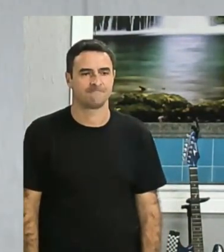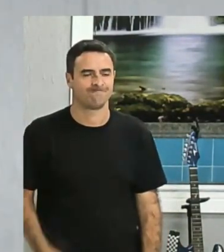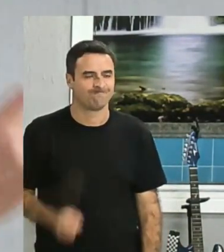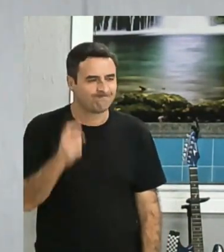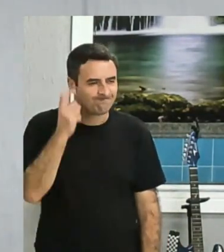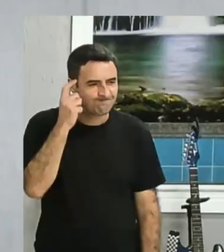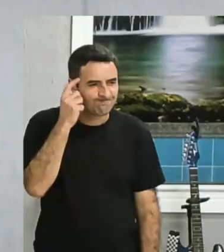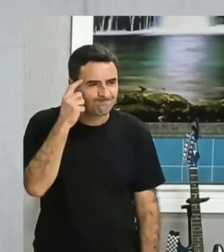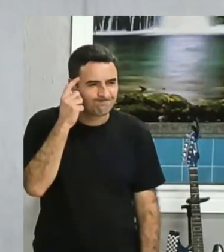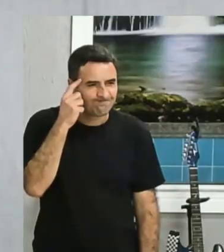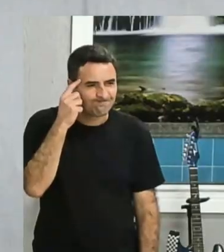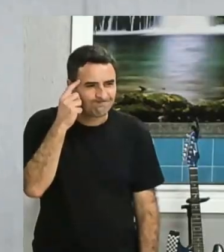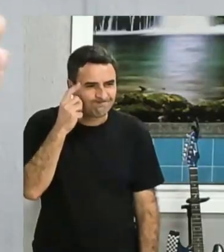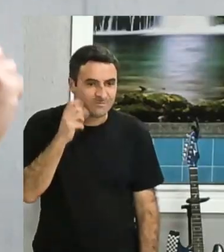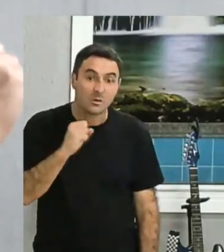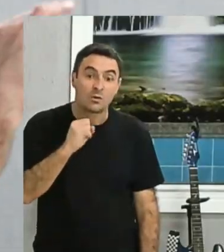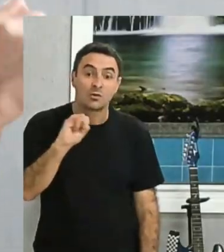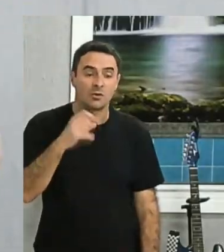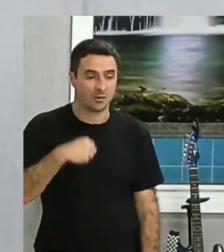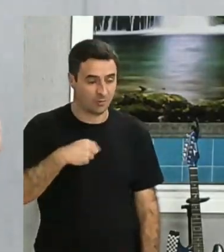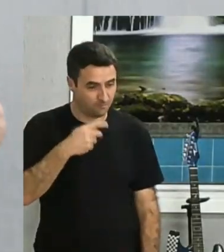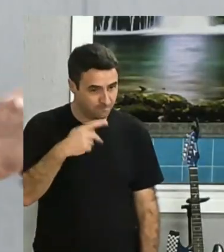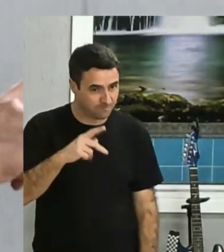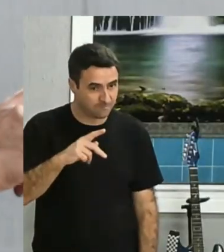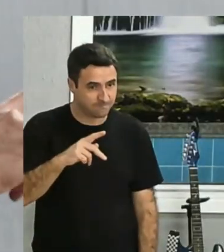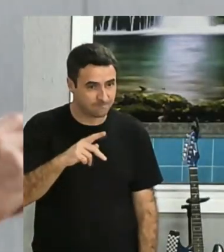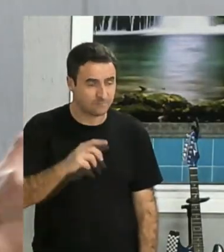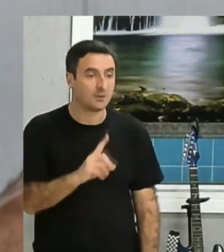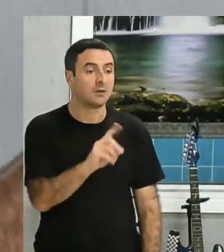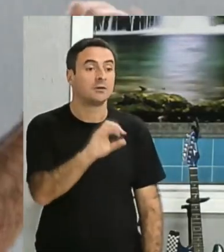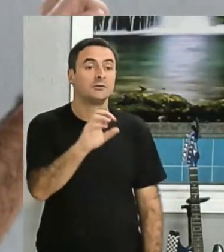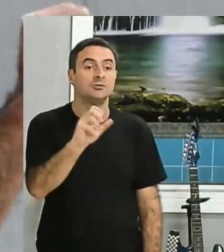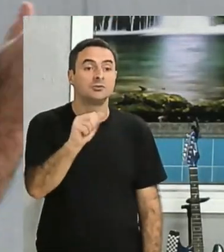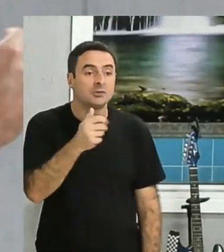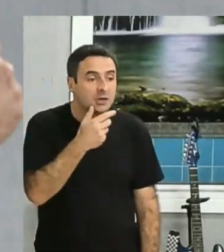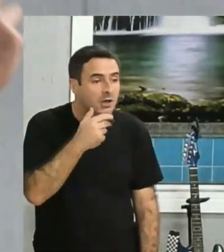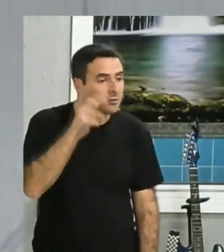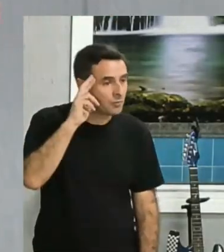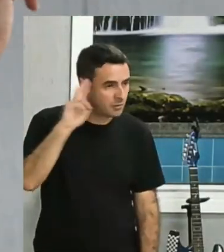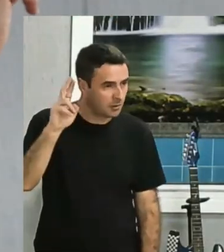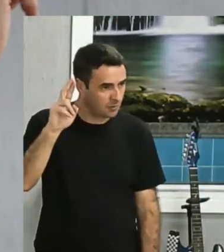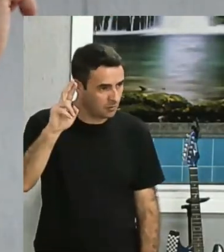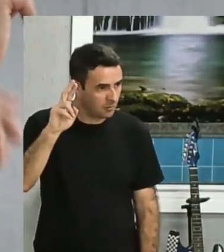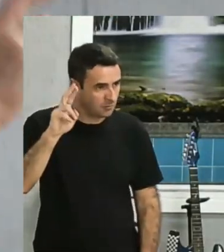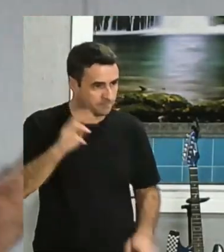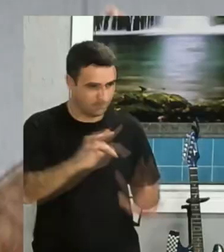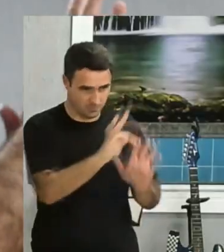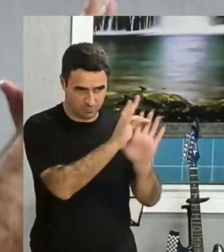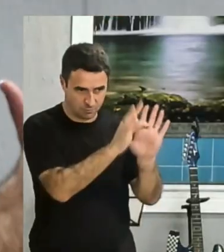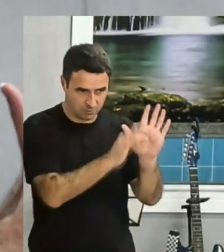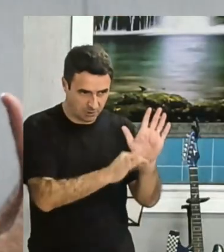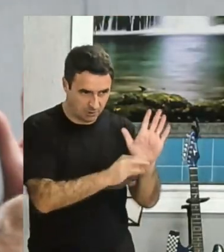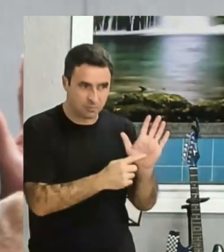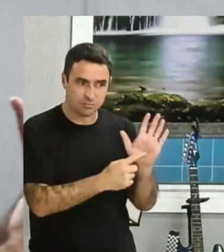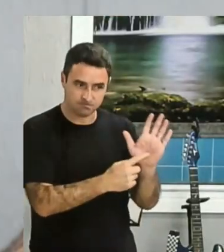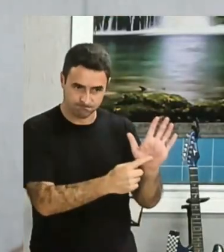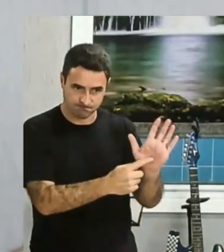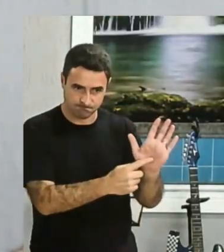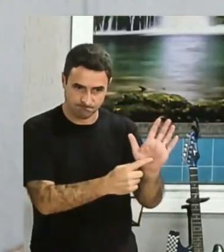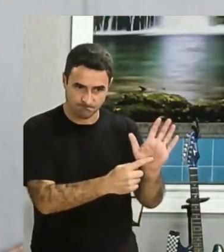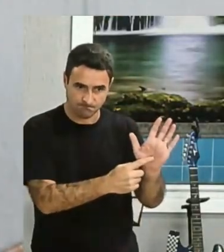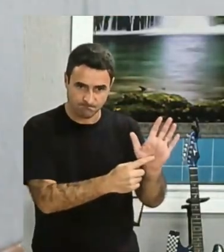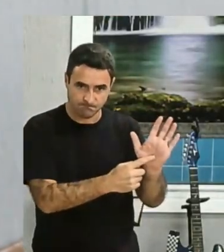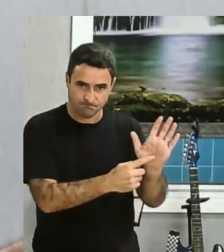Pensar bem se eu falo. Irmãos, dia do Senhor, aqui, não é o dia